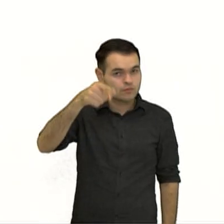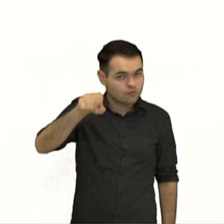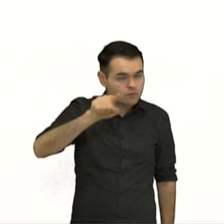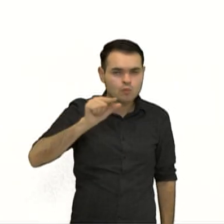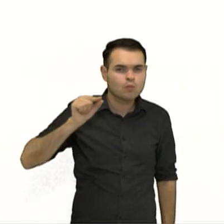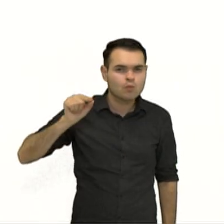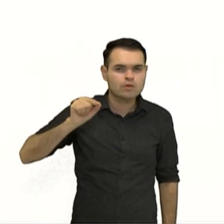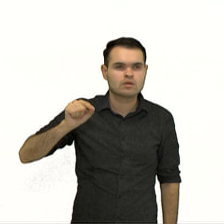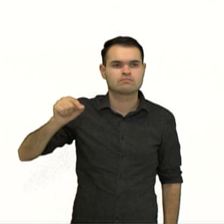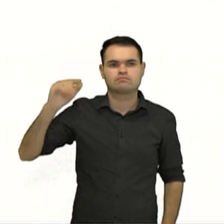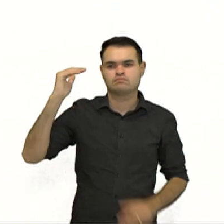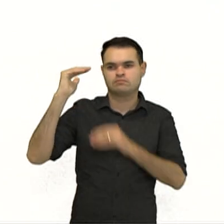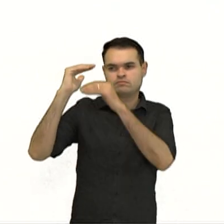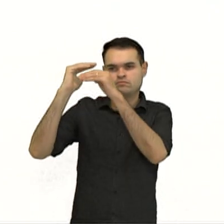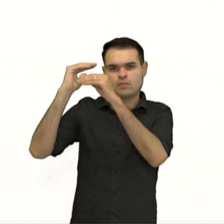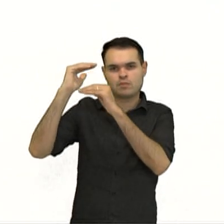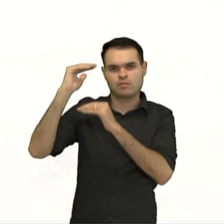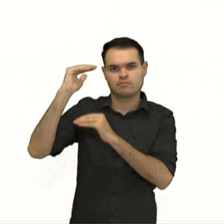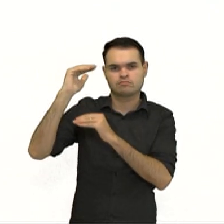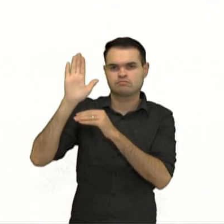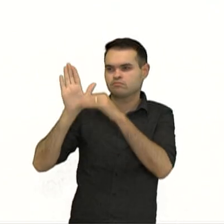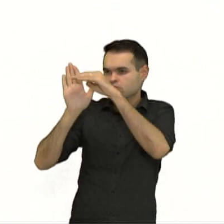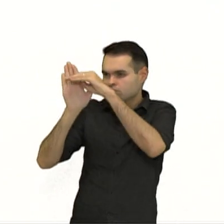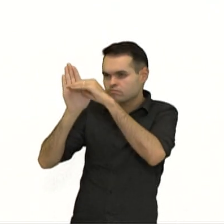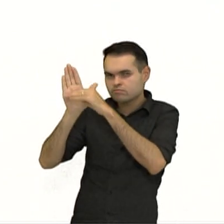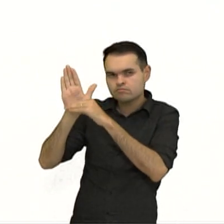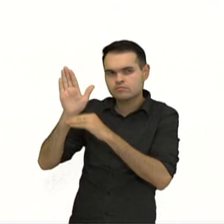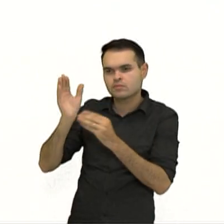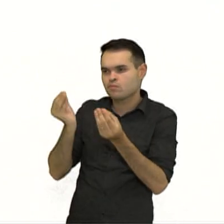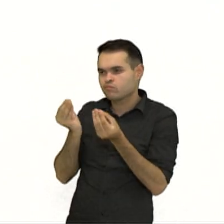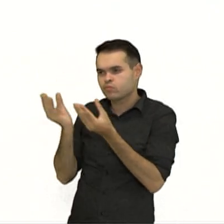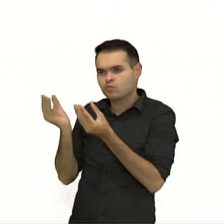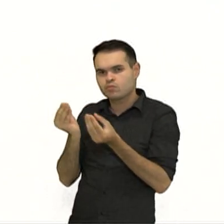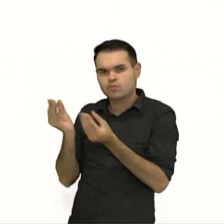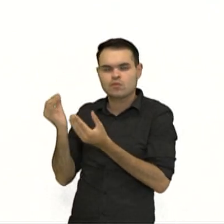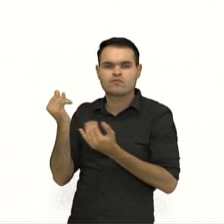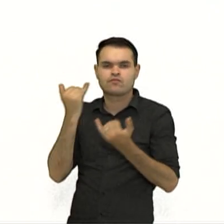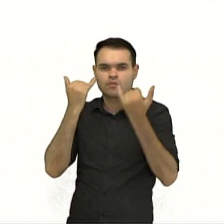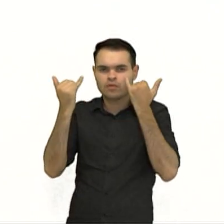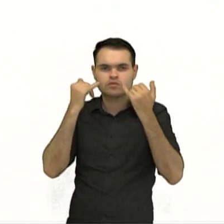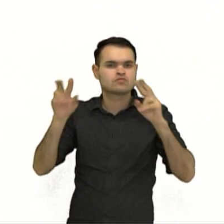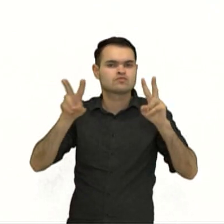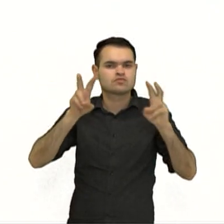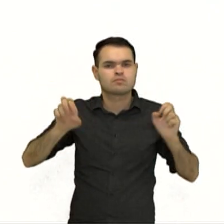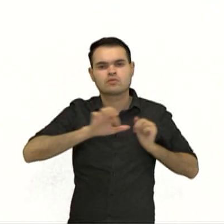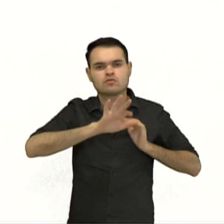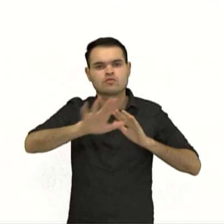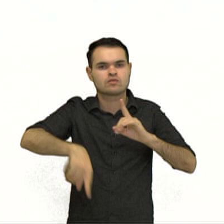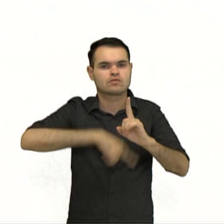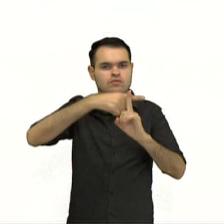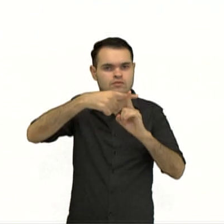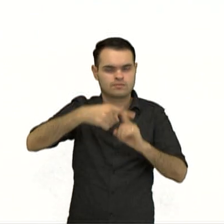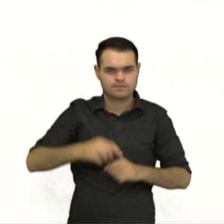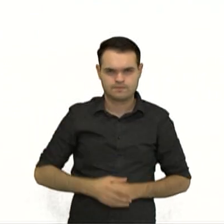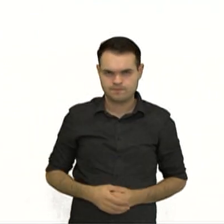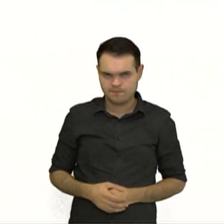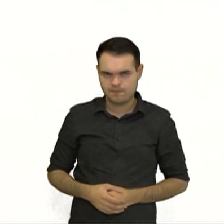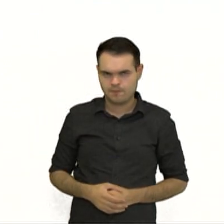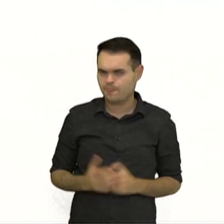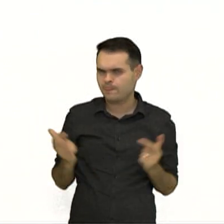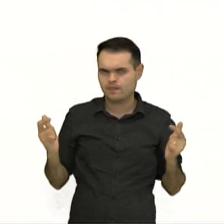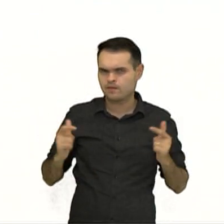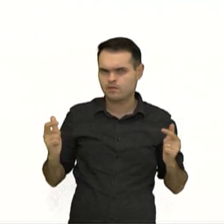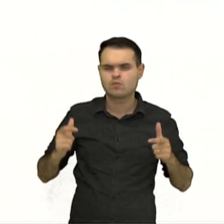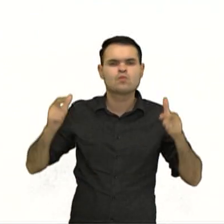né? Preencha o quadro abaixo com as informações sobre as cruzadas, né? Então, qual era o local